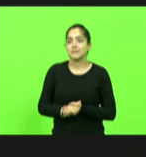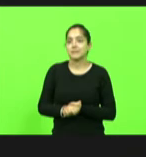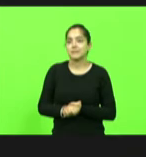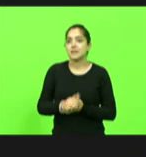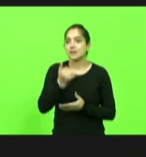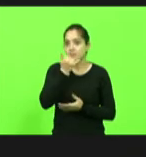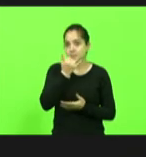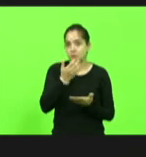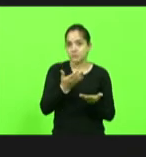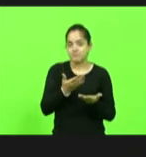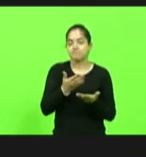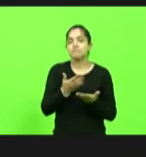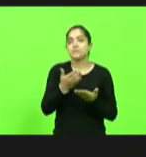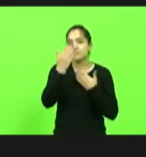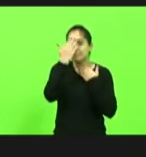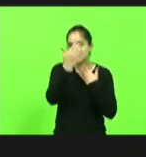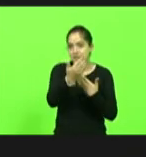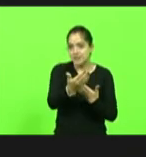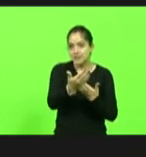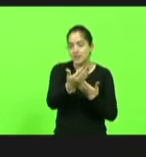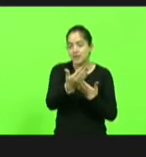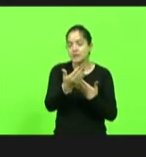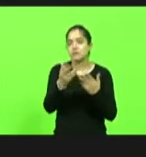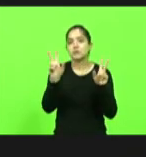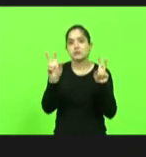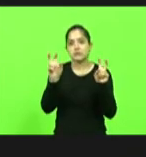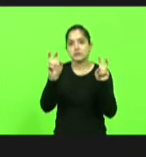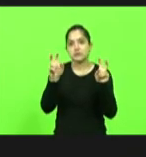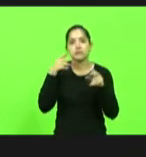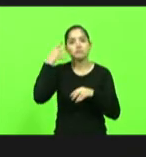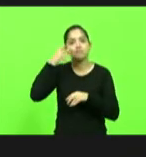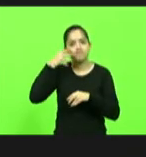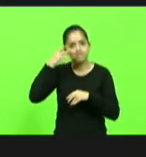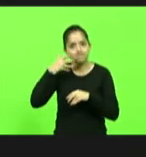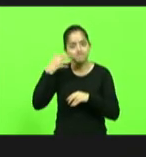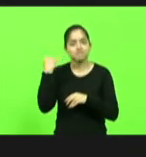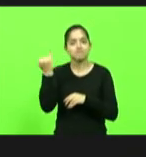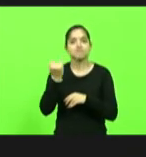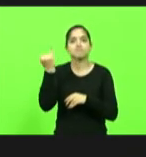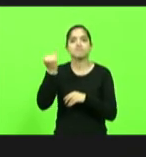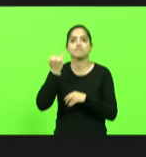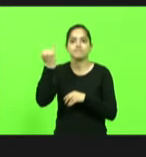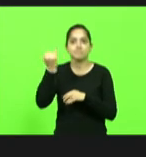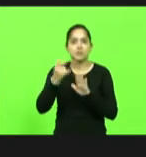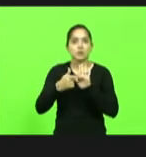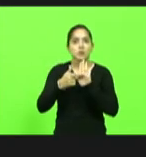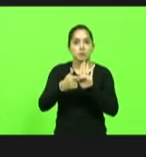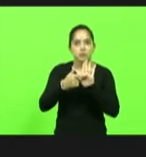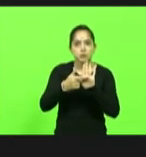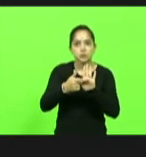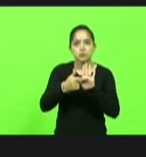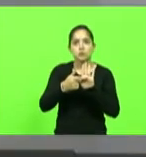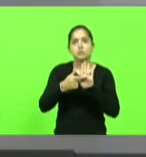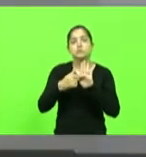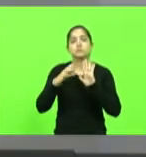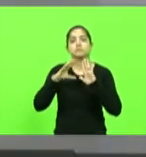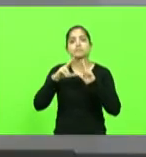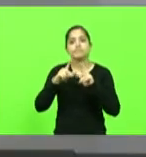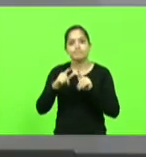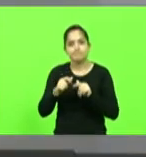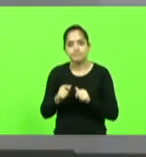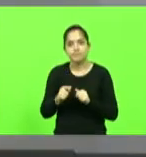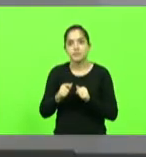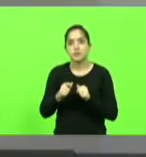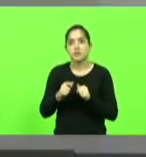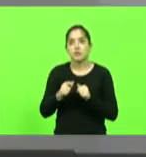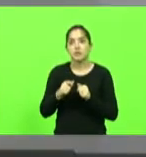Obrigada, Solange. Fez uma fala muito significativa aqui, trazendo todos os elementos, né, que de